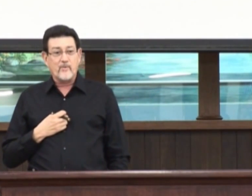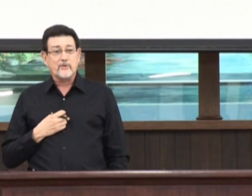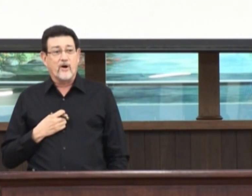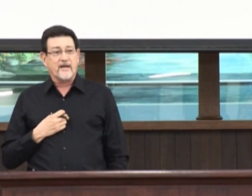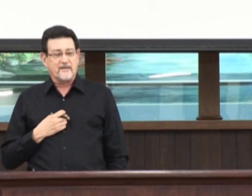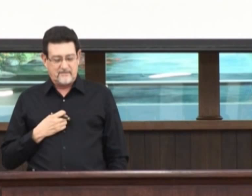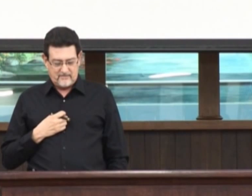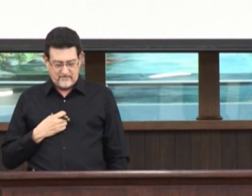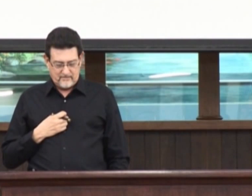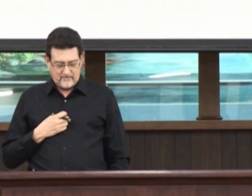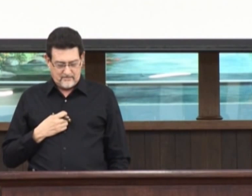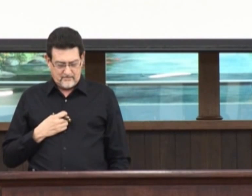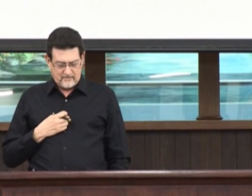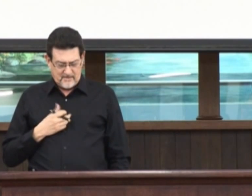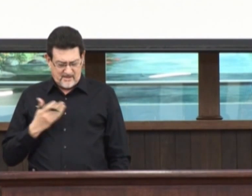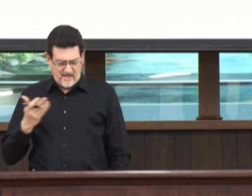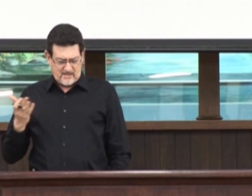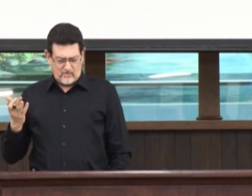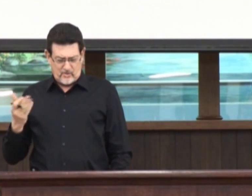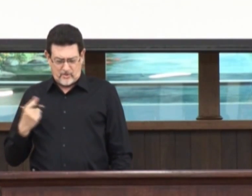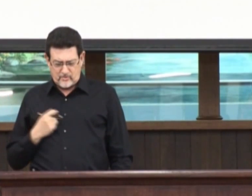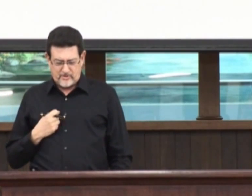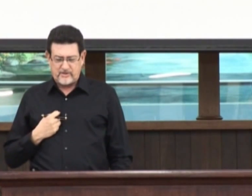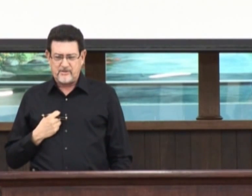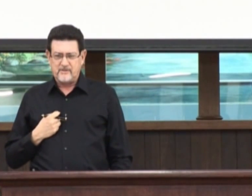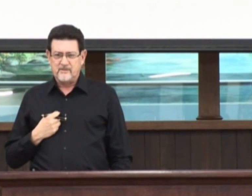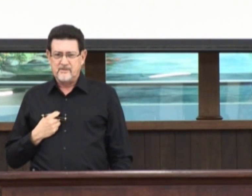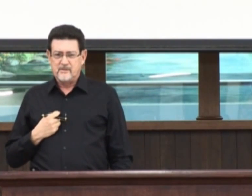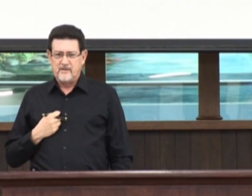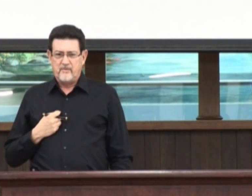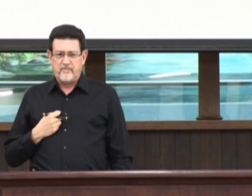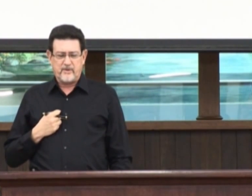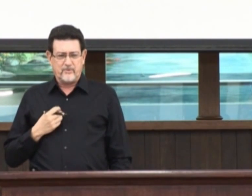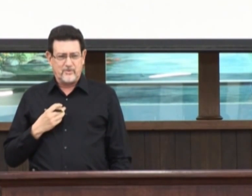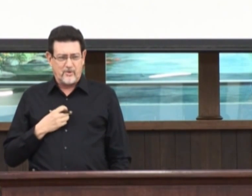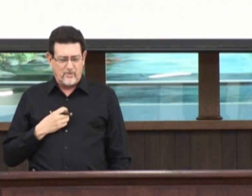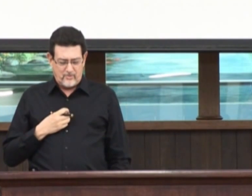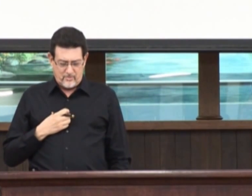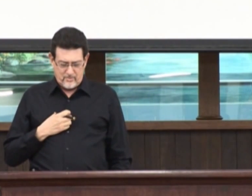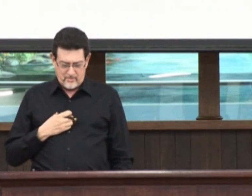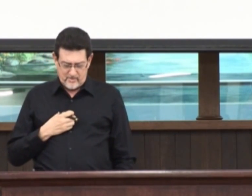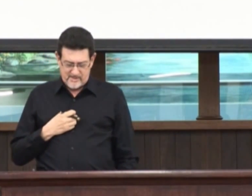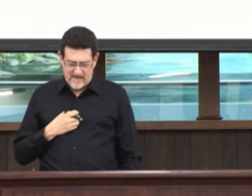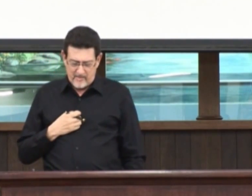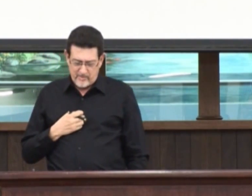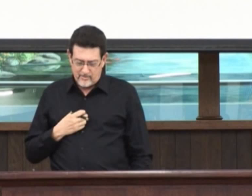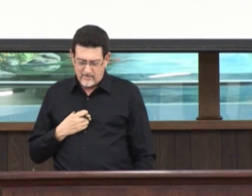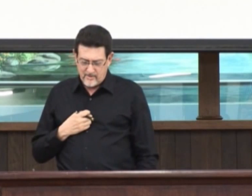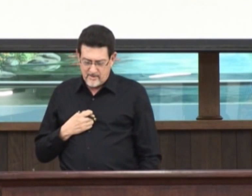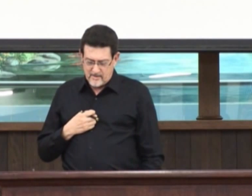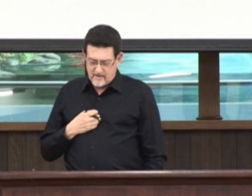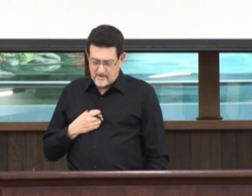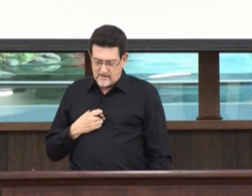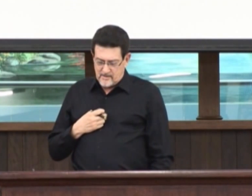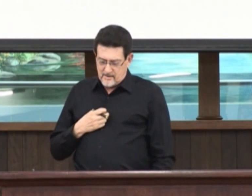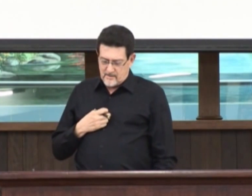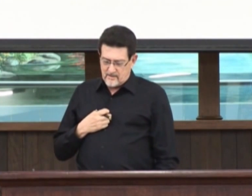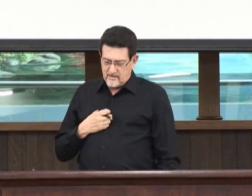e nem o adora. Quem são os outros? Perguntou o sábio